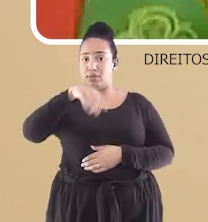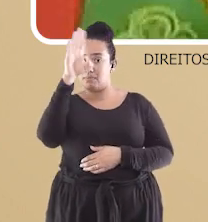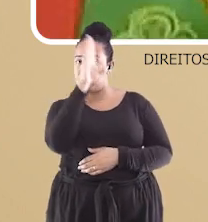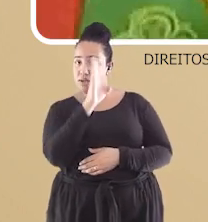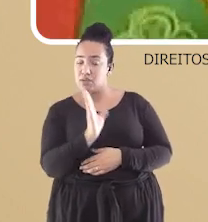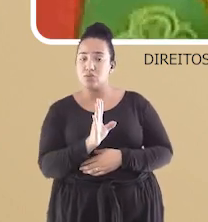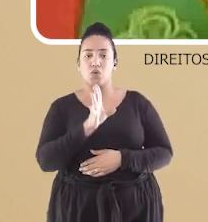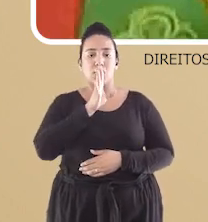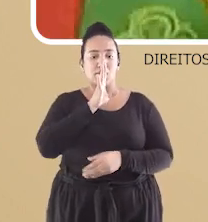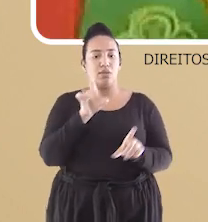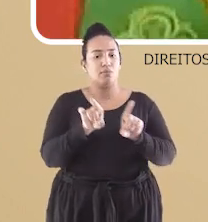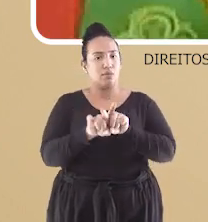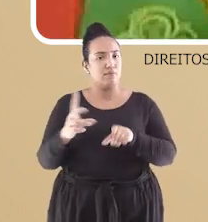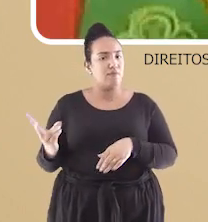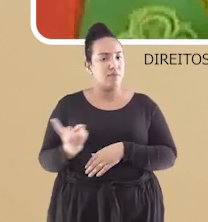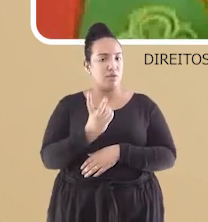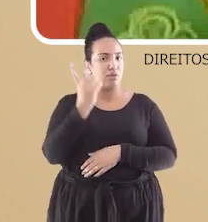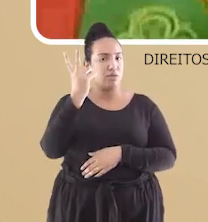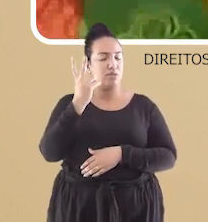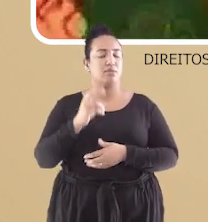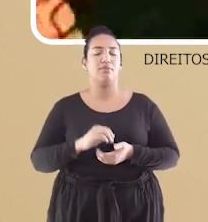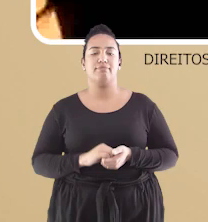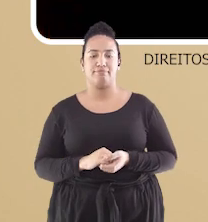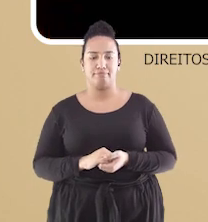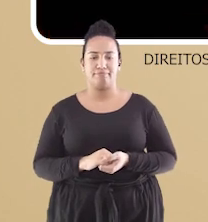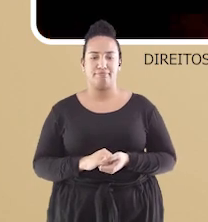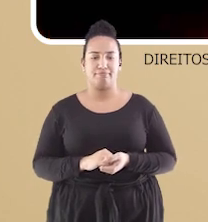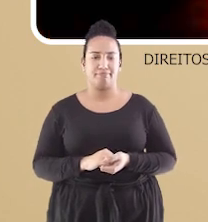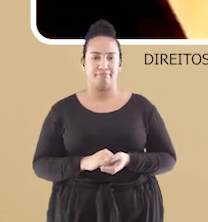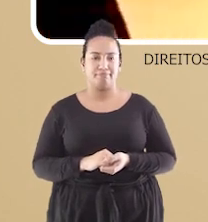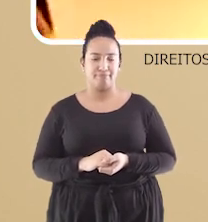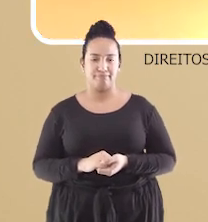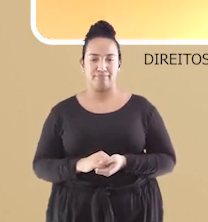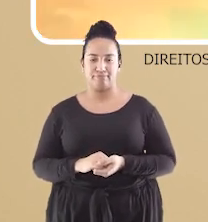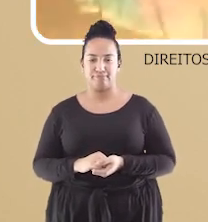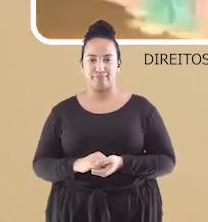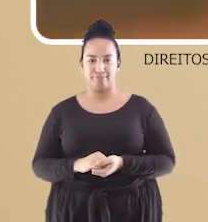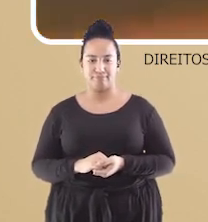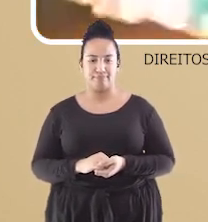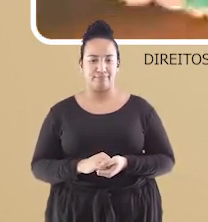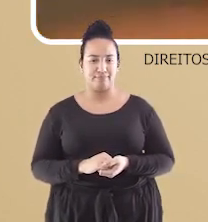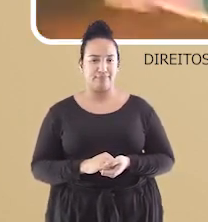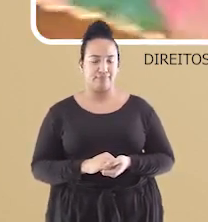Brasil valorize, né, para que elas tenham exatamente continuidade.